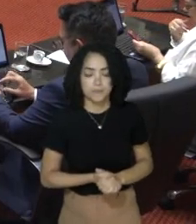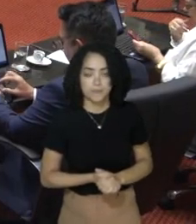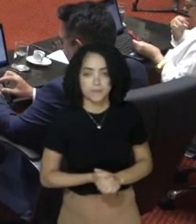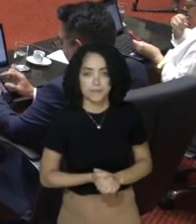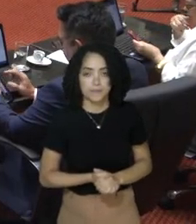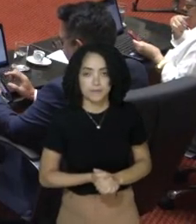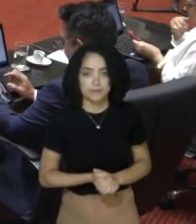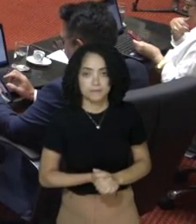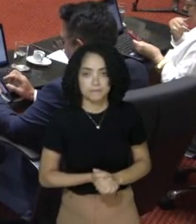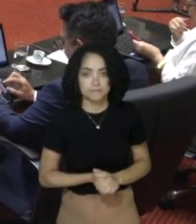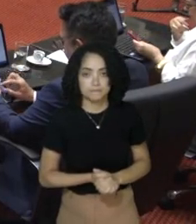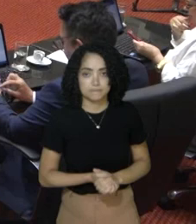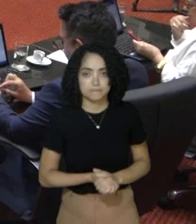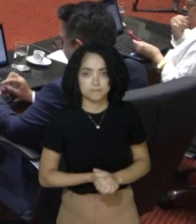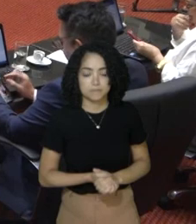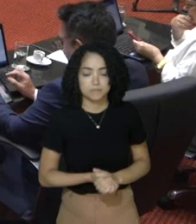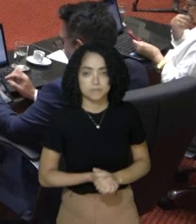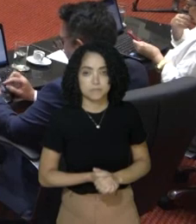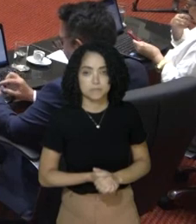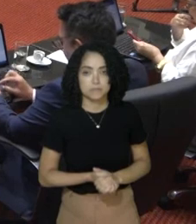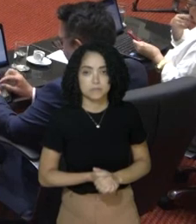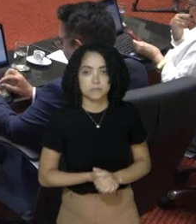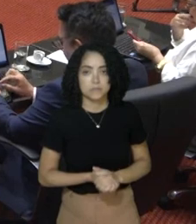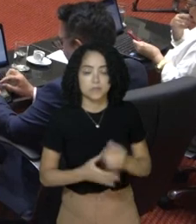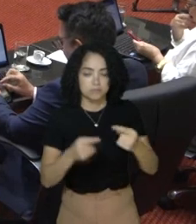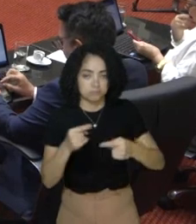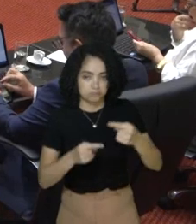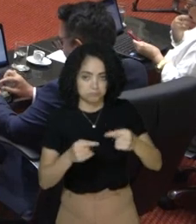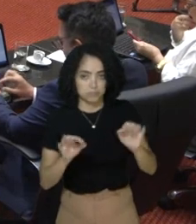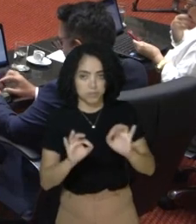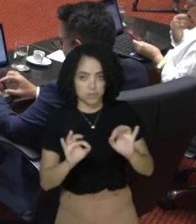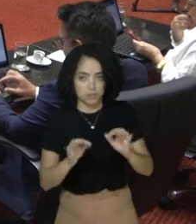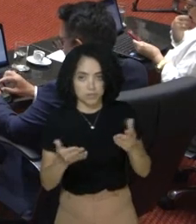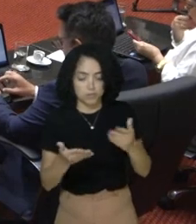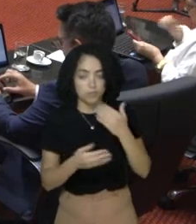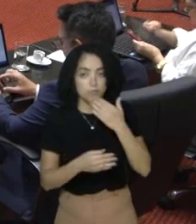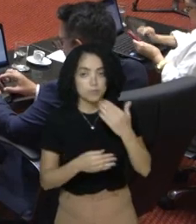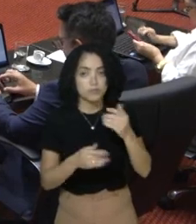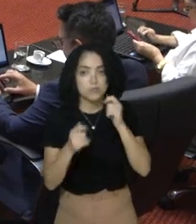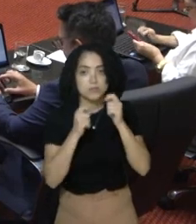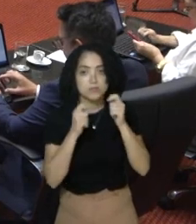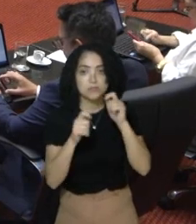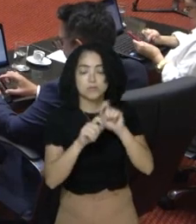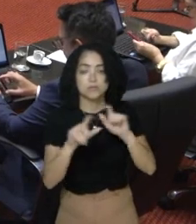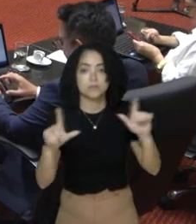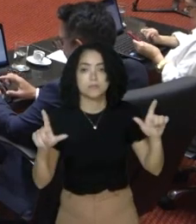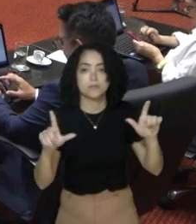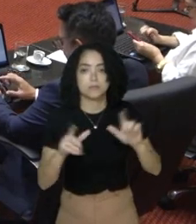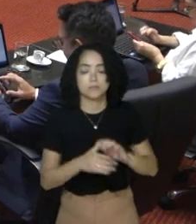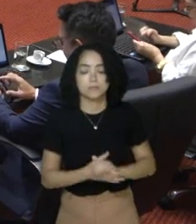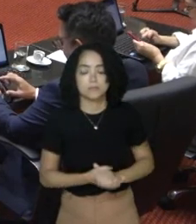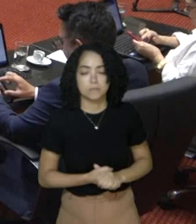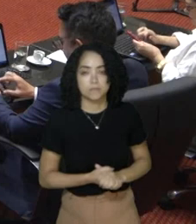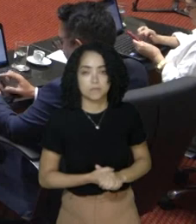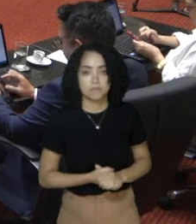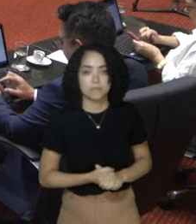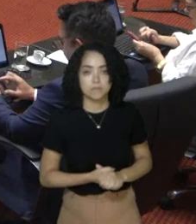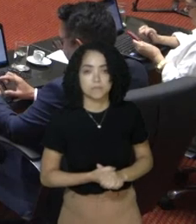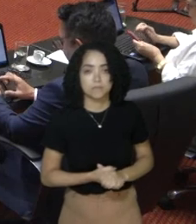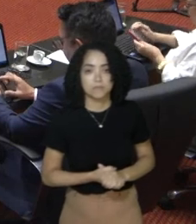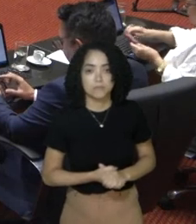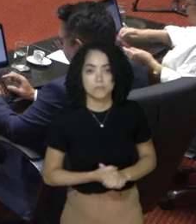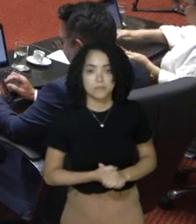autor, deputado Ivan Nats. Não havendo mais quem queira discutir, peço a assessoria que possa abrir o painel para a